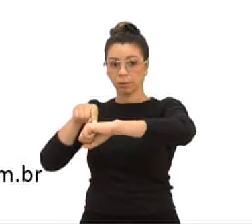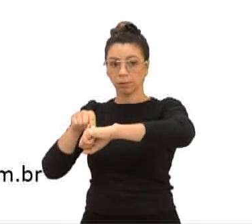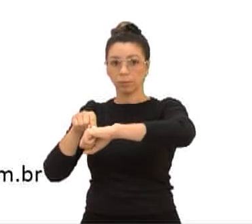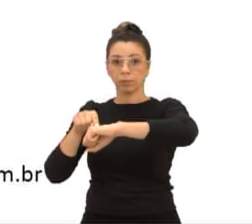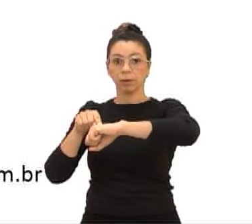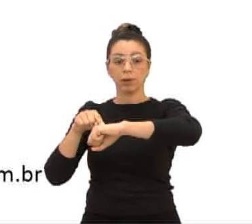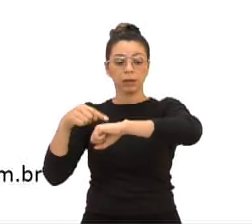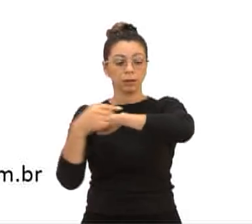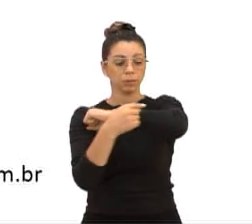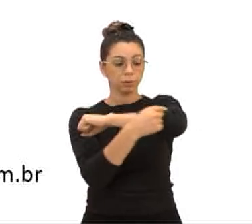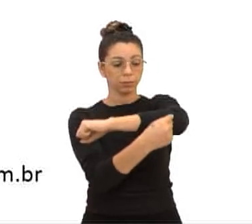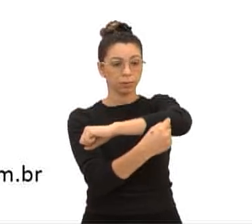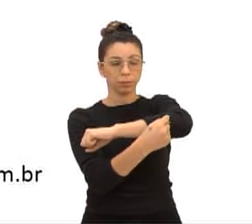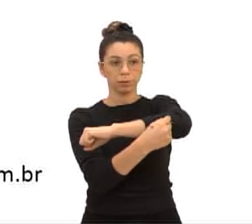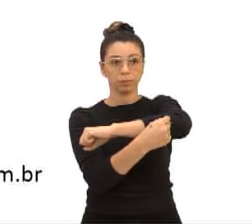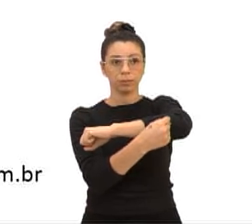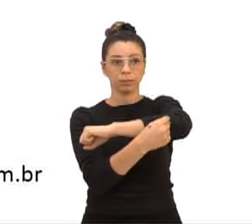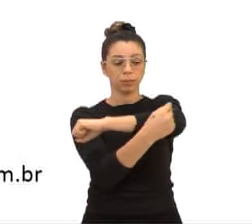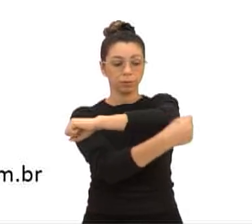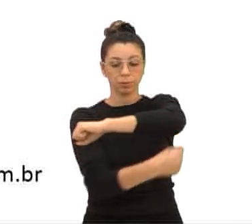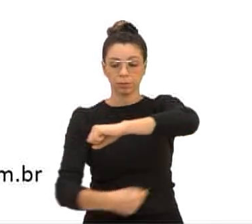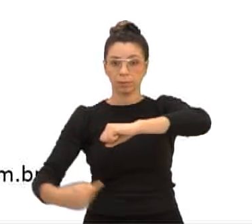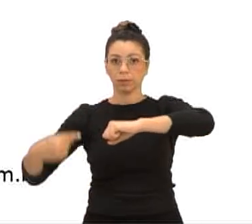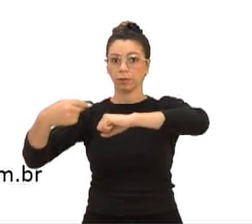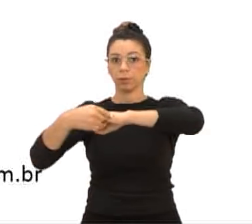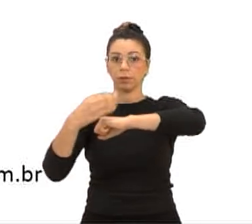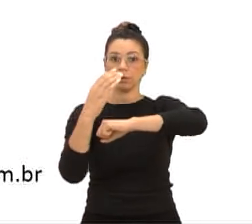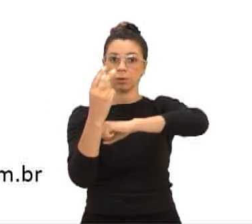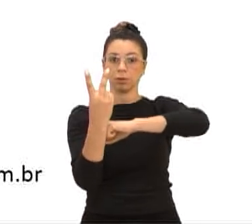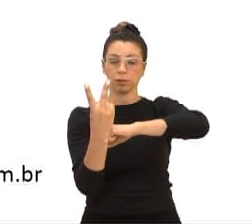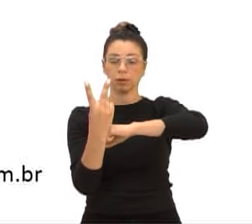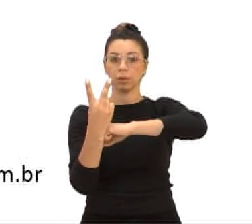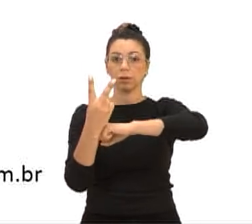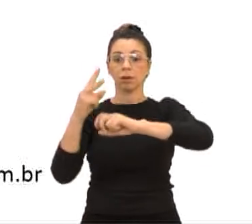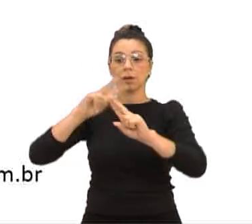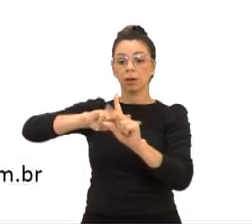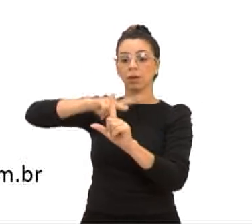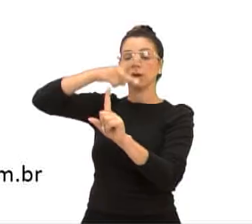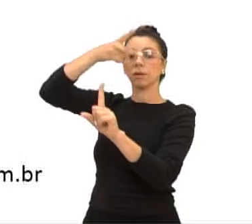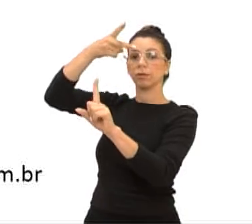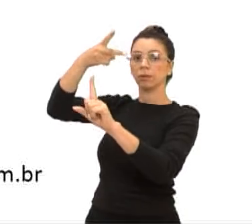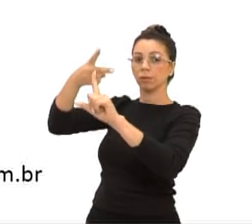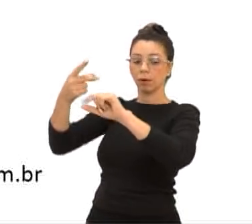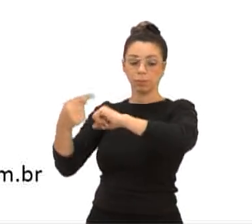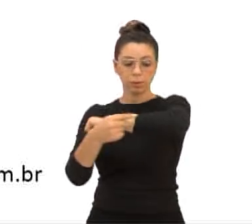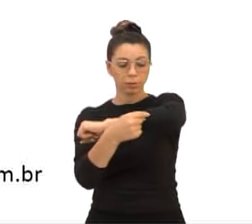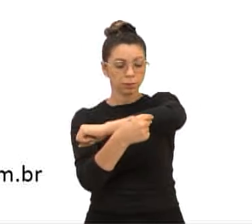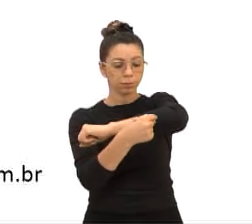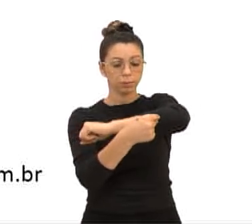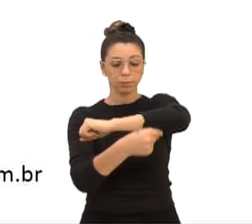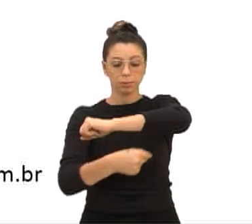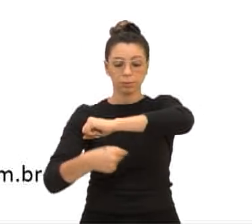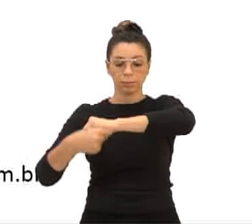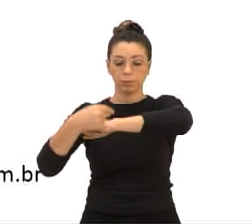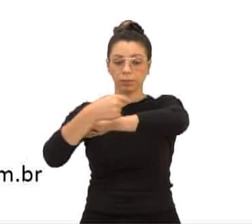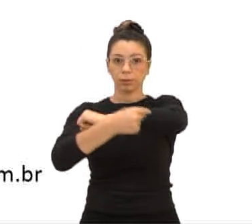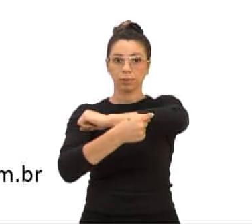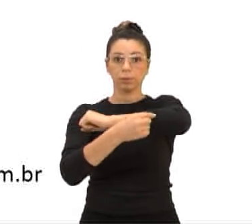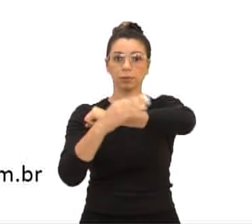essa circunferência maior, é o dobro da medida do diâmetro da circunferência